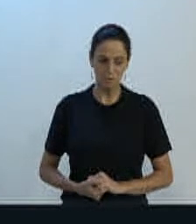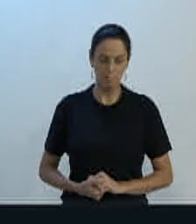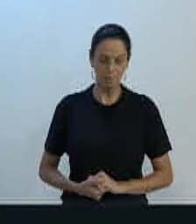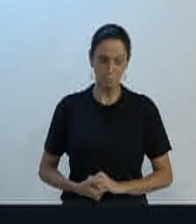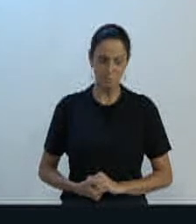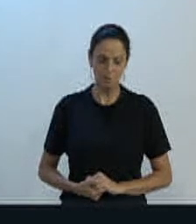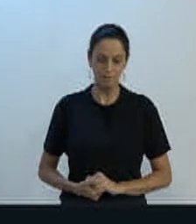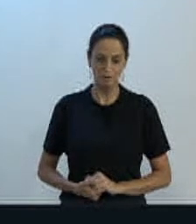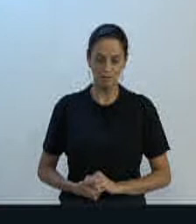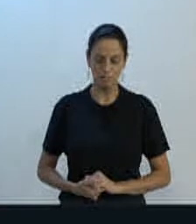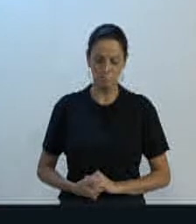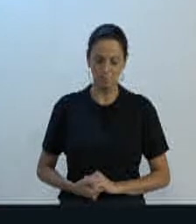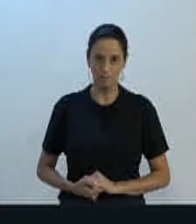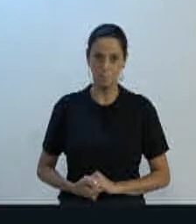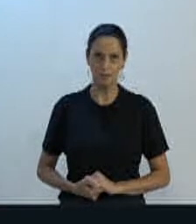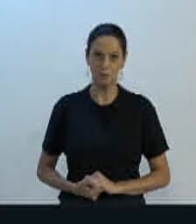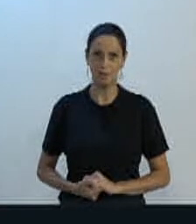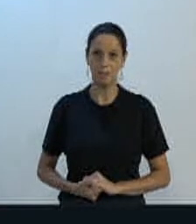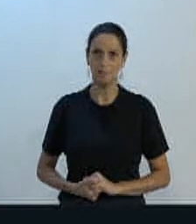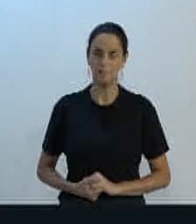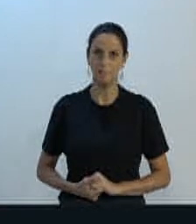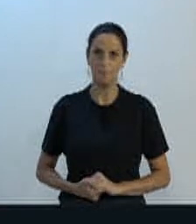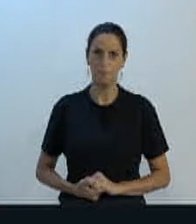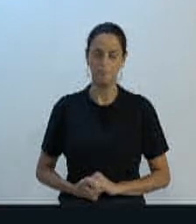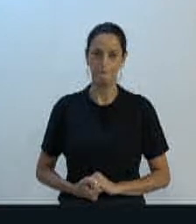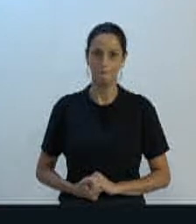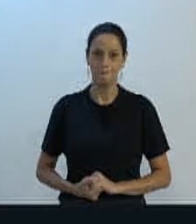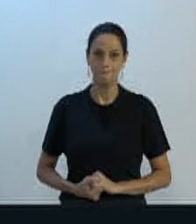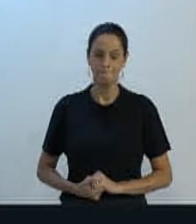Sim, senhor. Aí tem um requerimento do Matias.